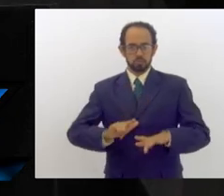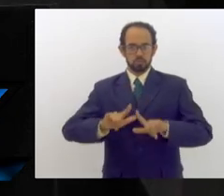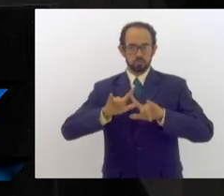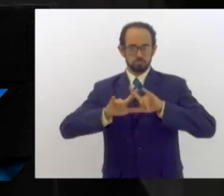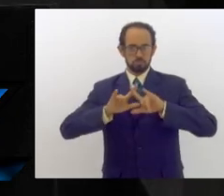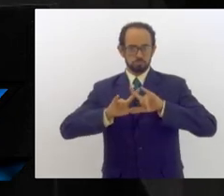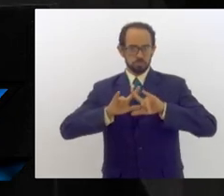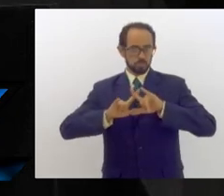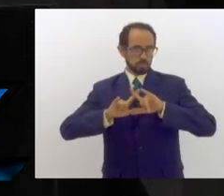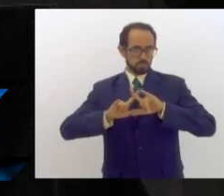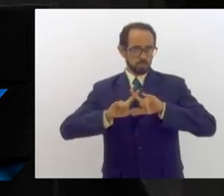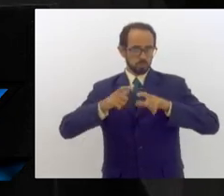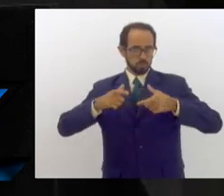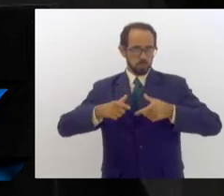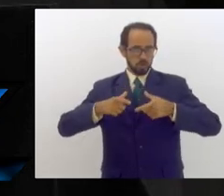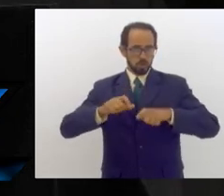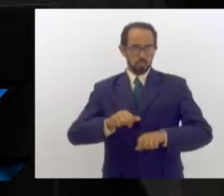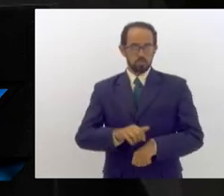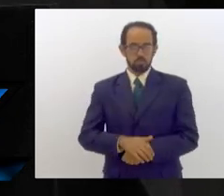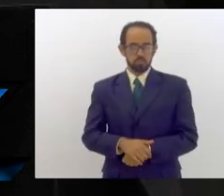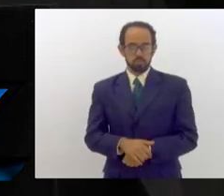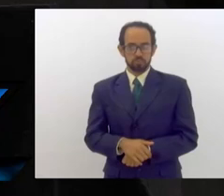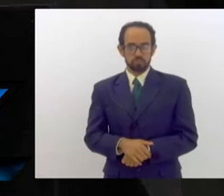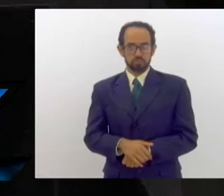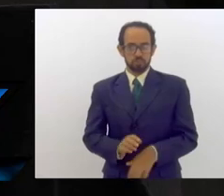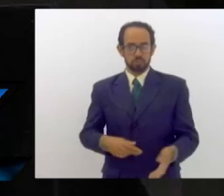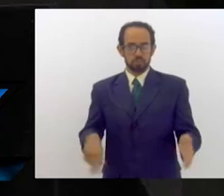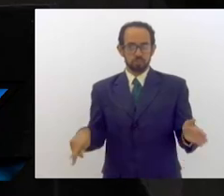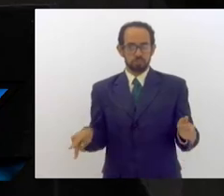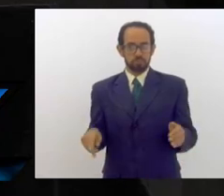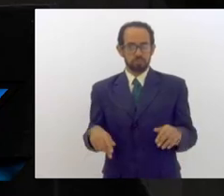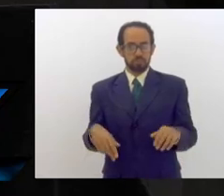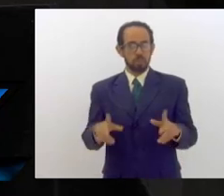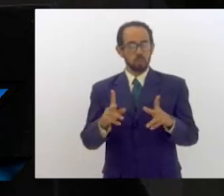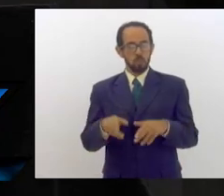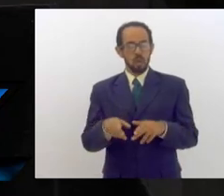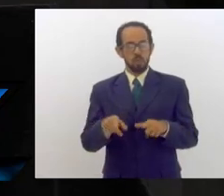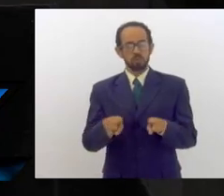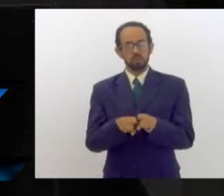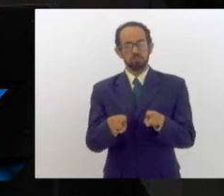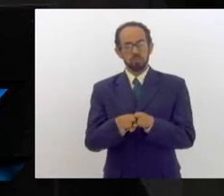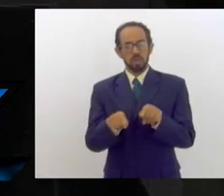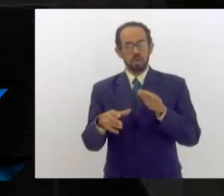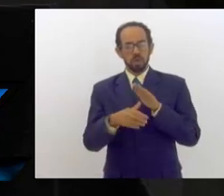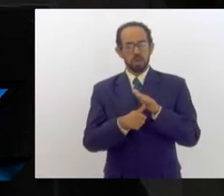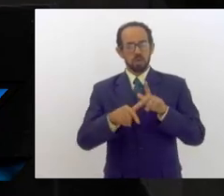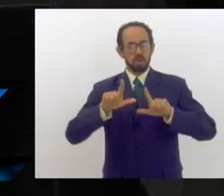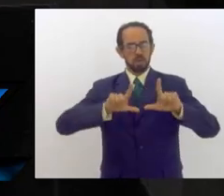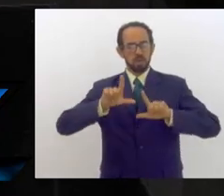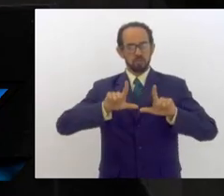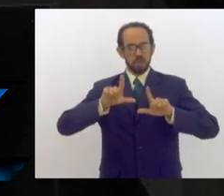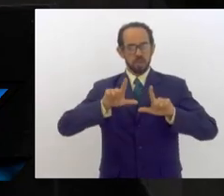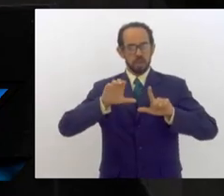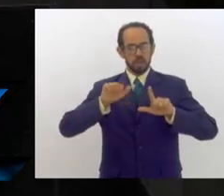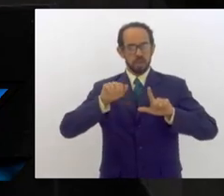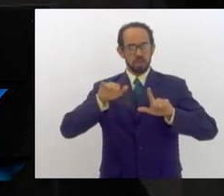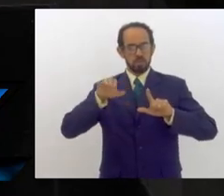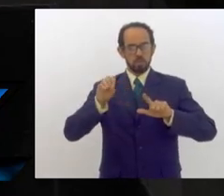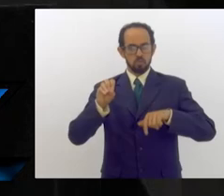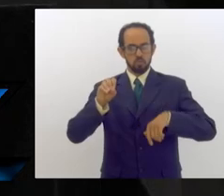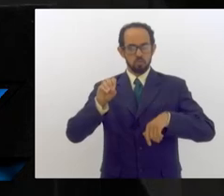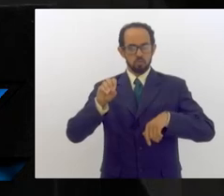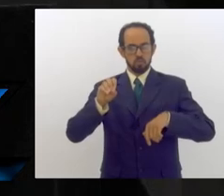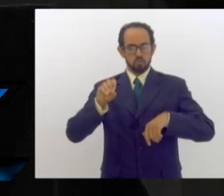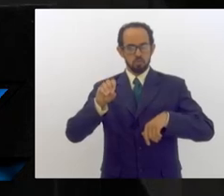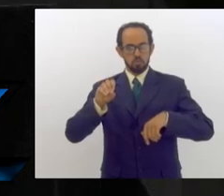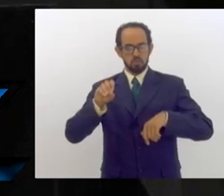local típico das catonetes da vida isso se diz